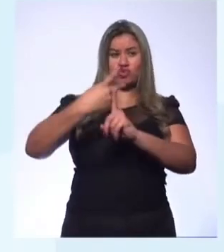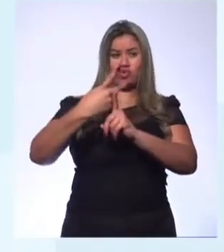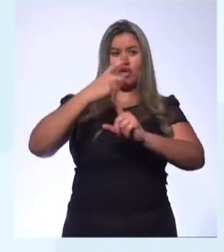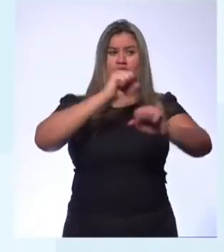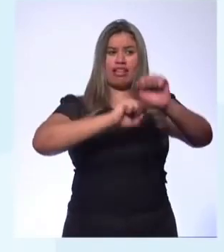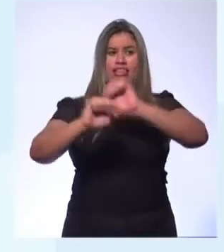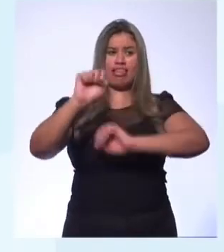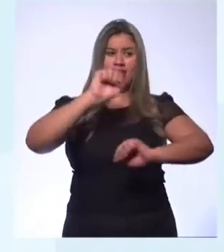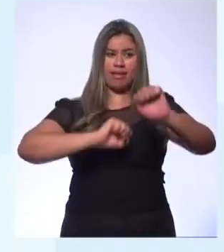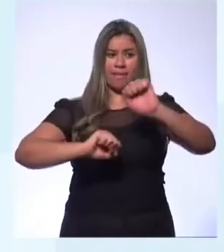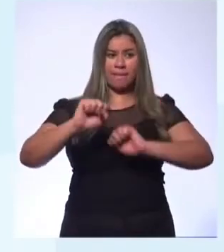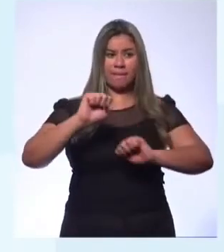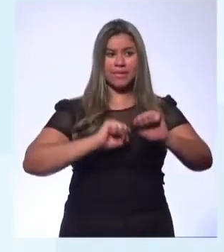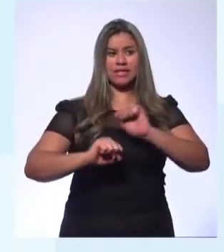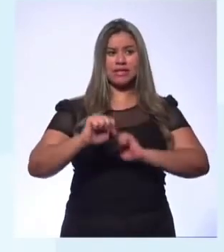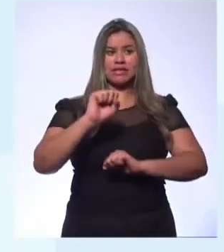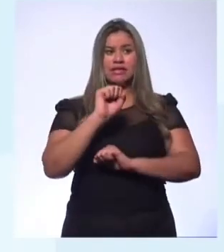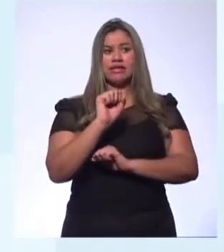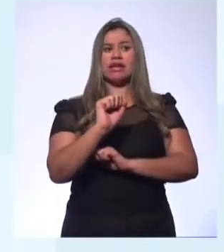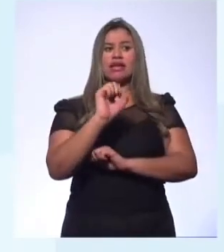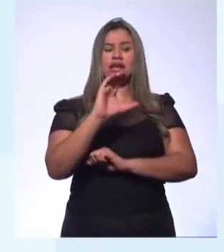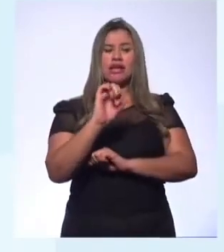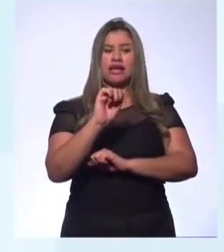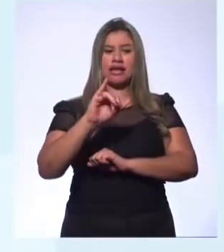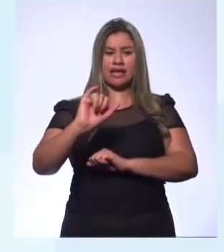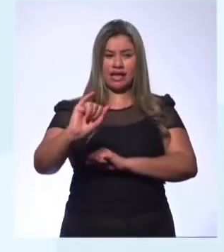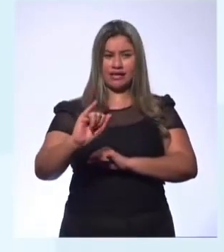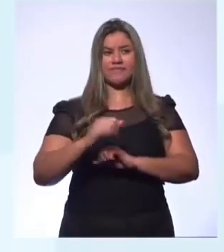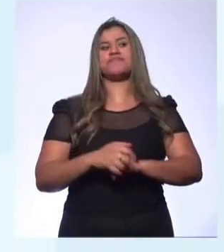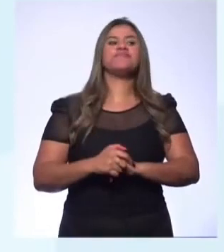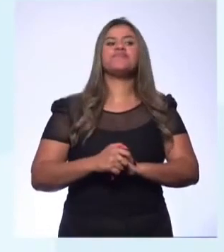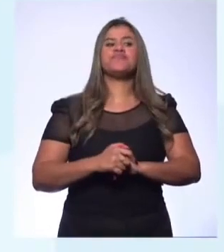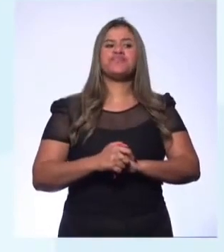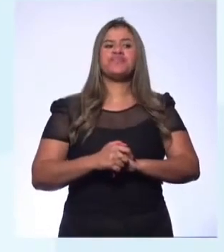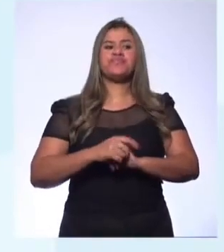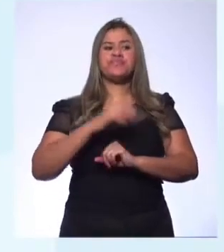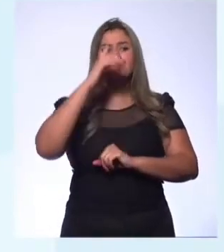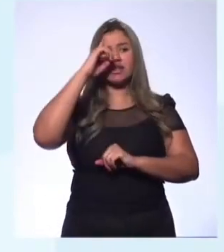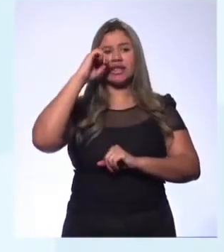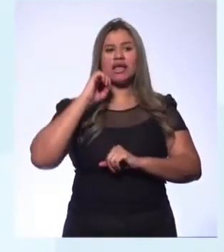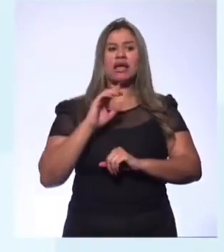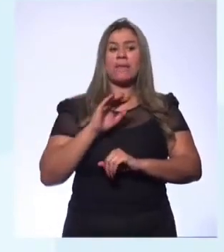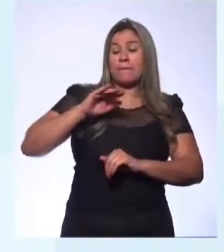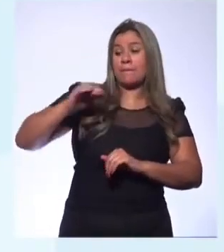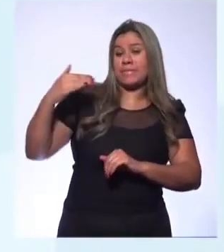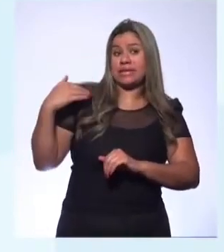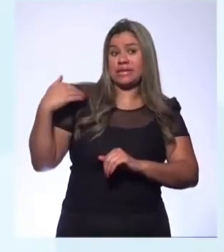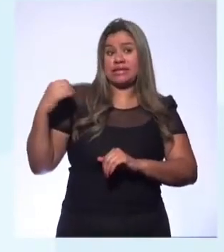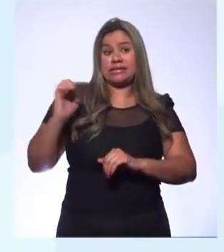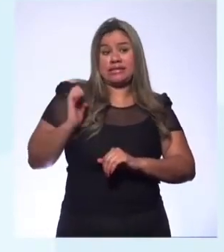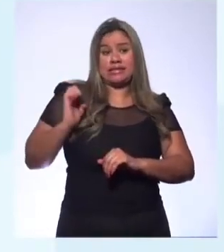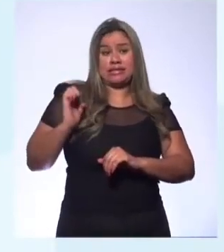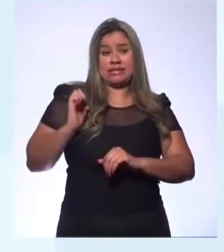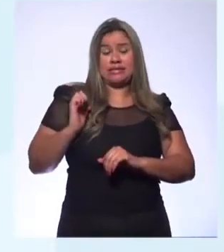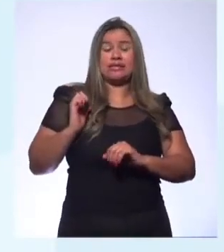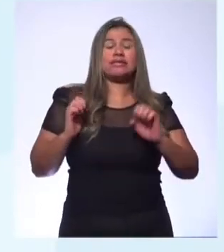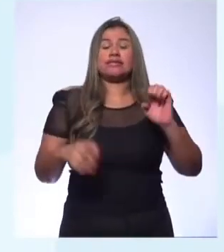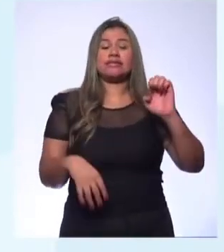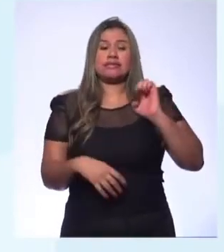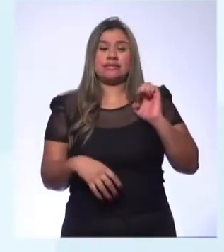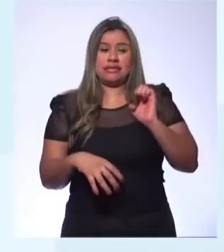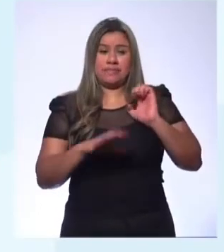nossas vigilâncias em que pese ao famigerado CAI. Pira, para a esquerda basta. Tem a palavra